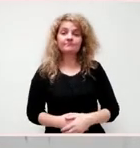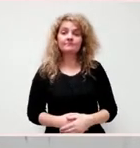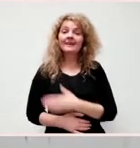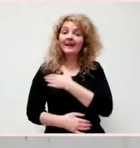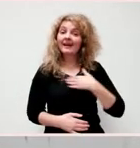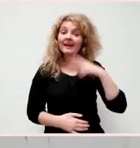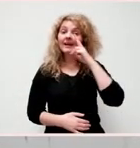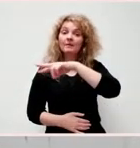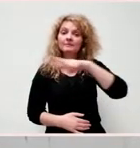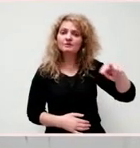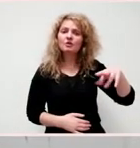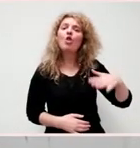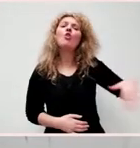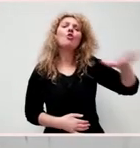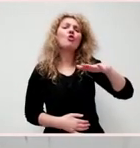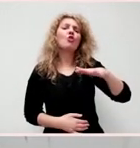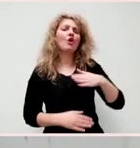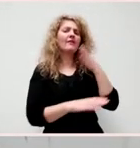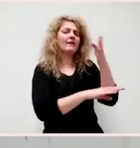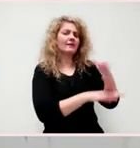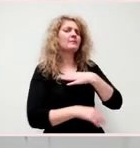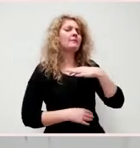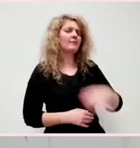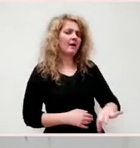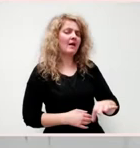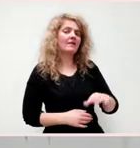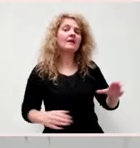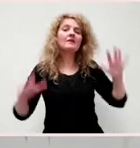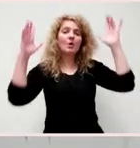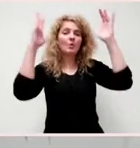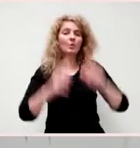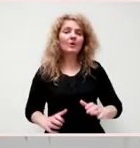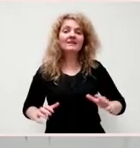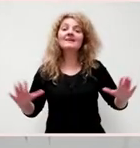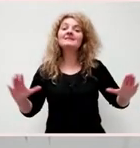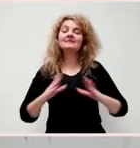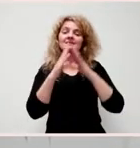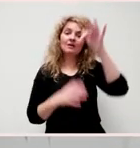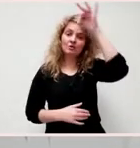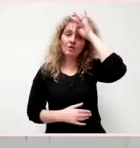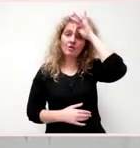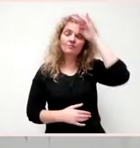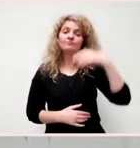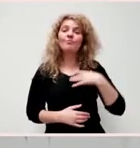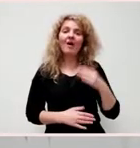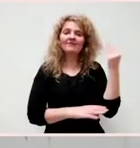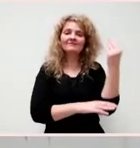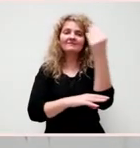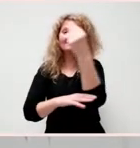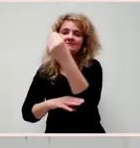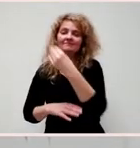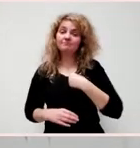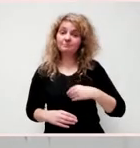réplica. Se queredes visitar o original, podedes acudir ás ruínas de San Domingos e alí contemplar todas as figuras